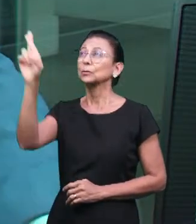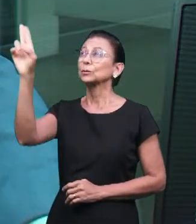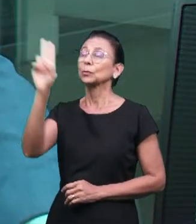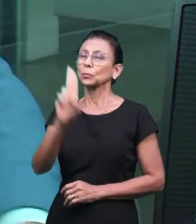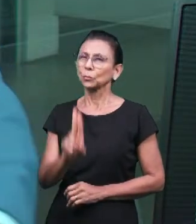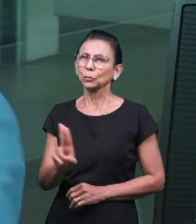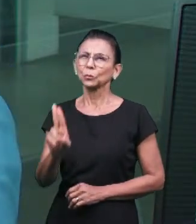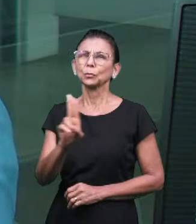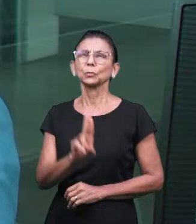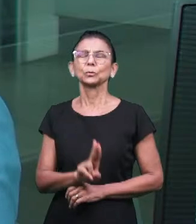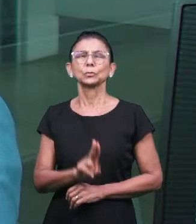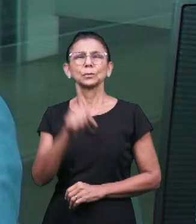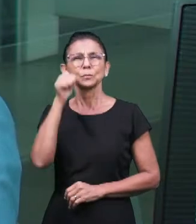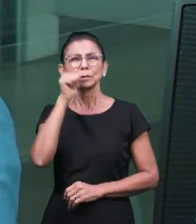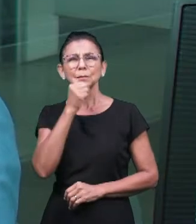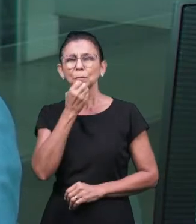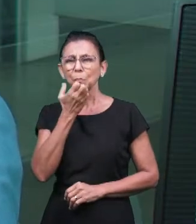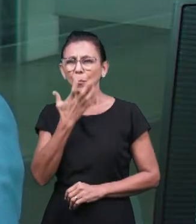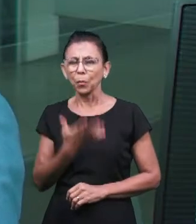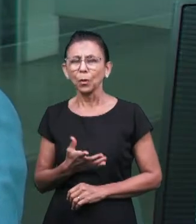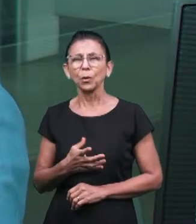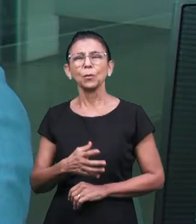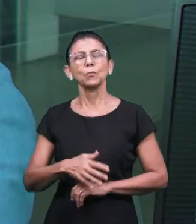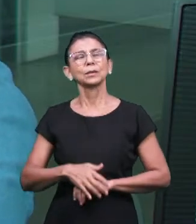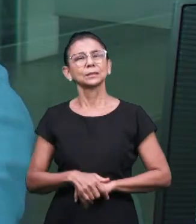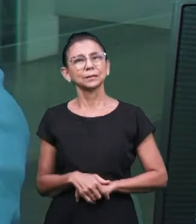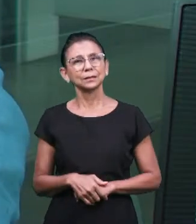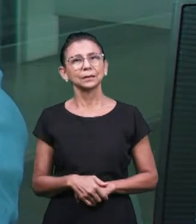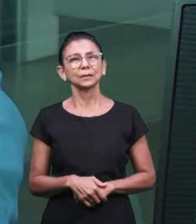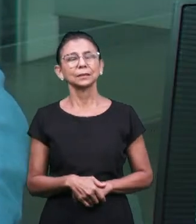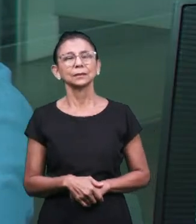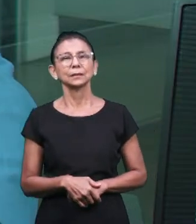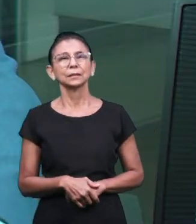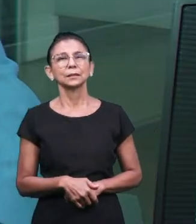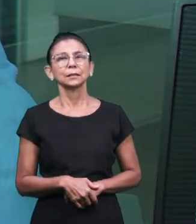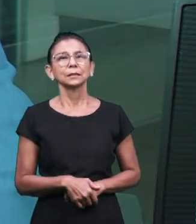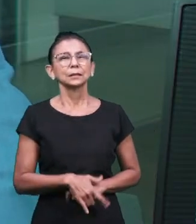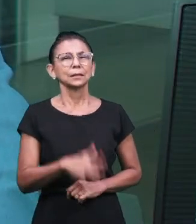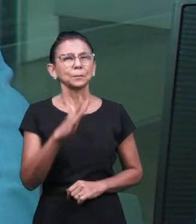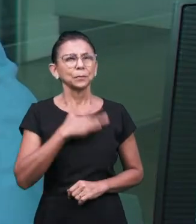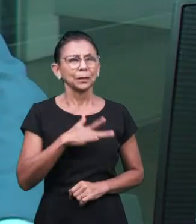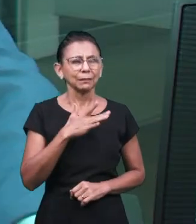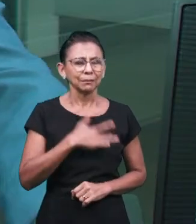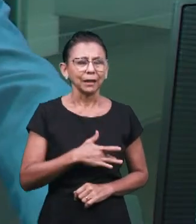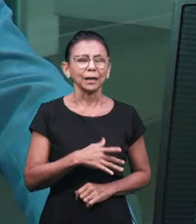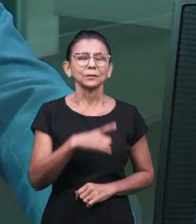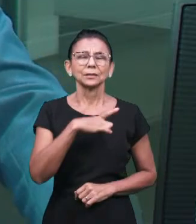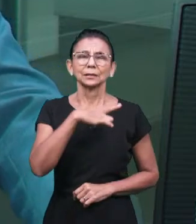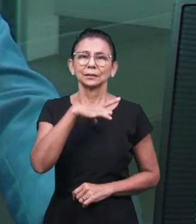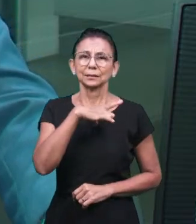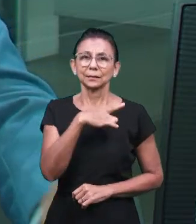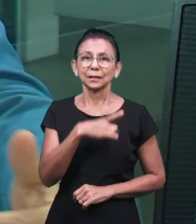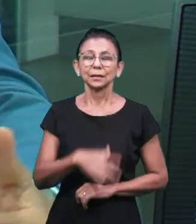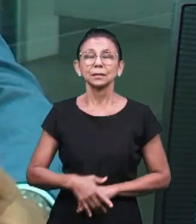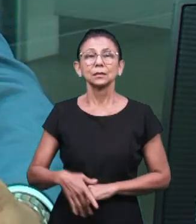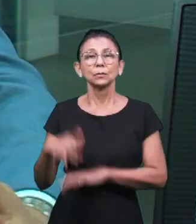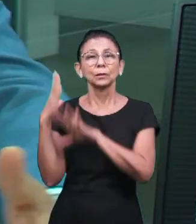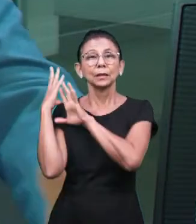mulheres piedosas. Então, trazer à memória a virtude delas pela operação do Espírito Santo